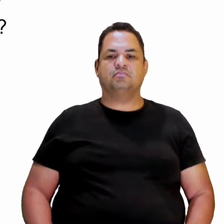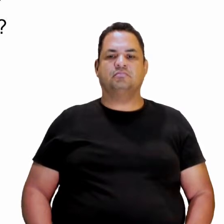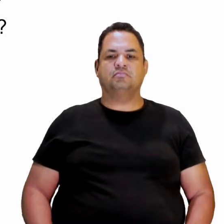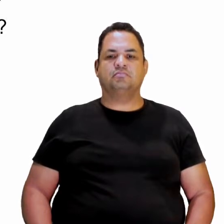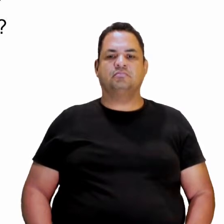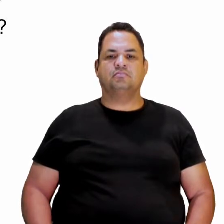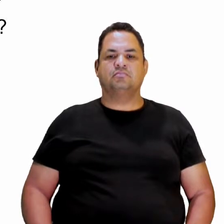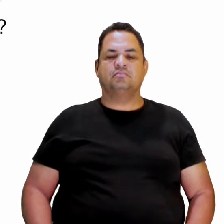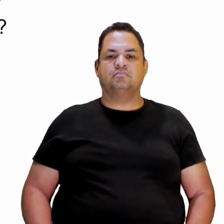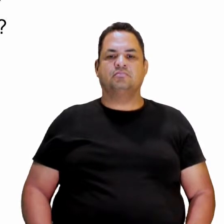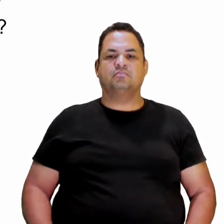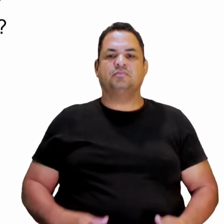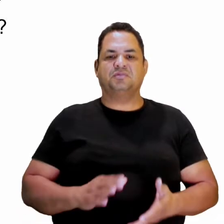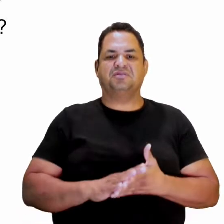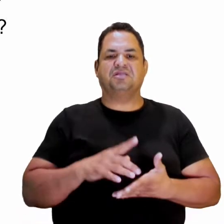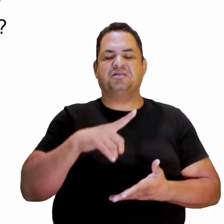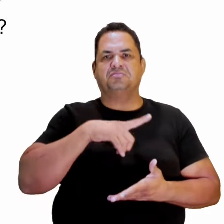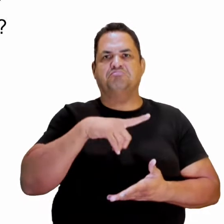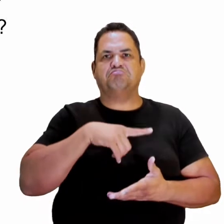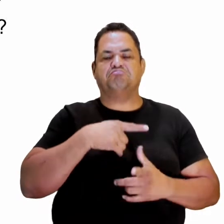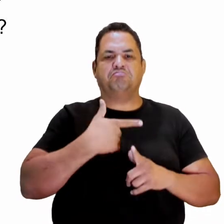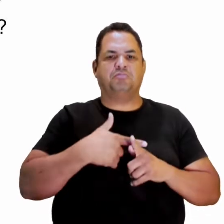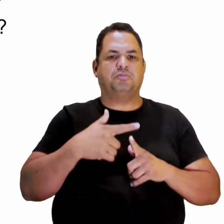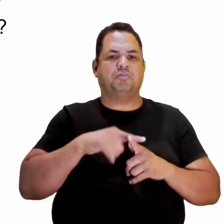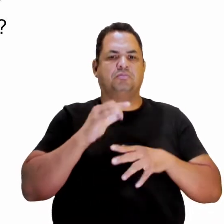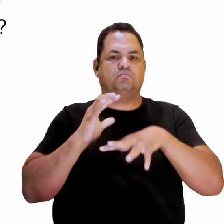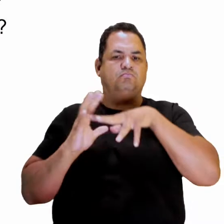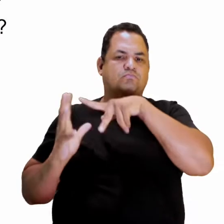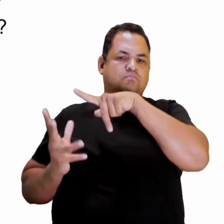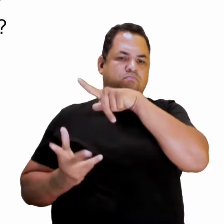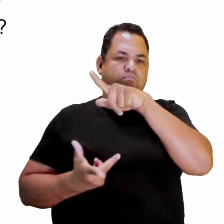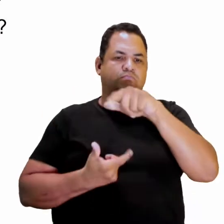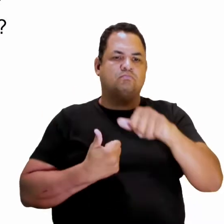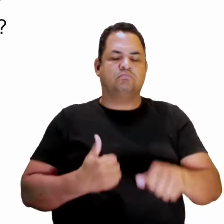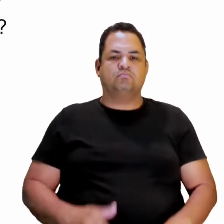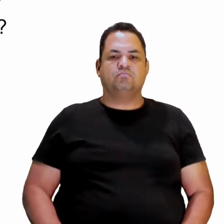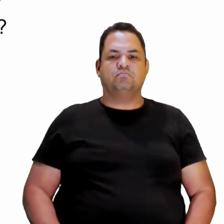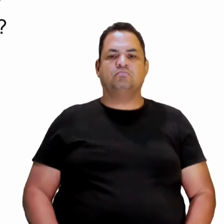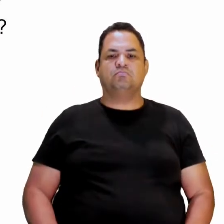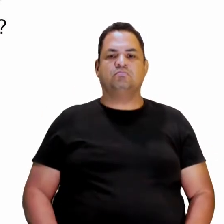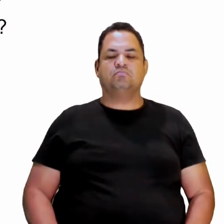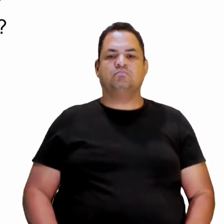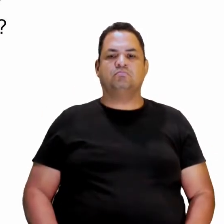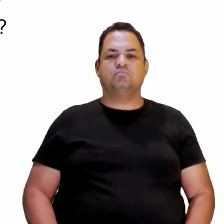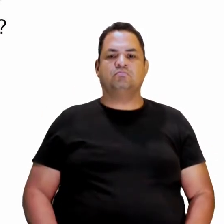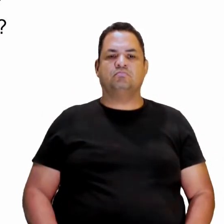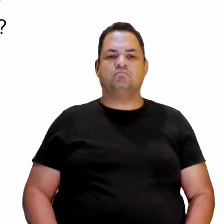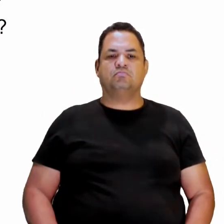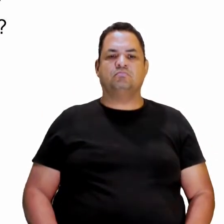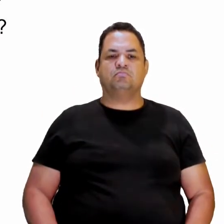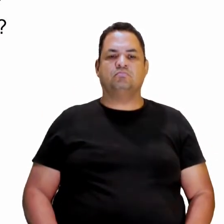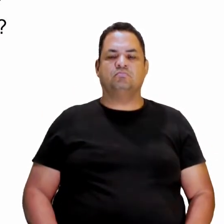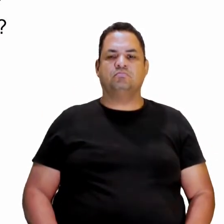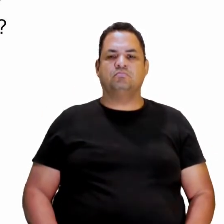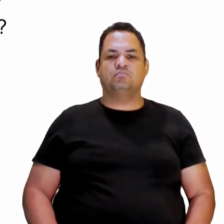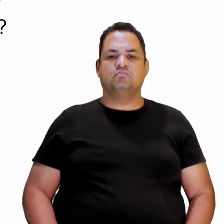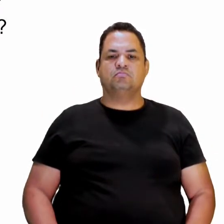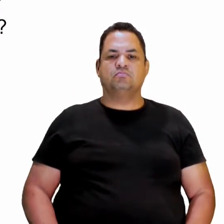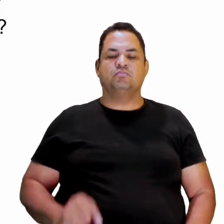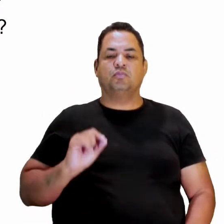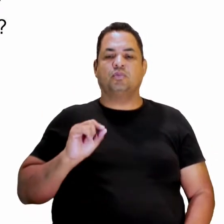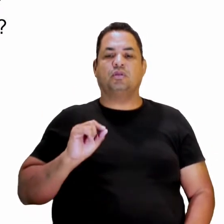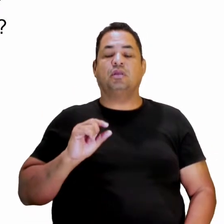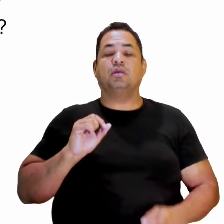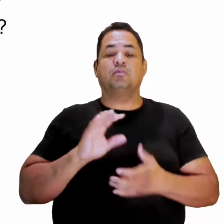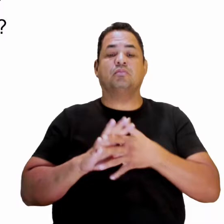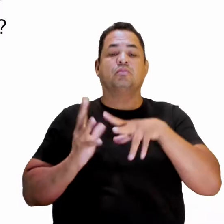nosso mundo. Save the earth, né? Salve a terra. And what is the world doing? O que o mundo